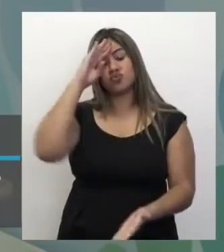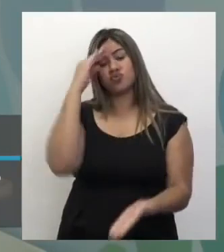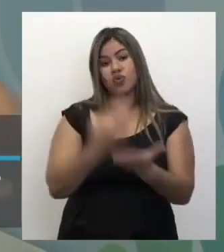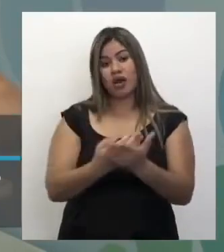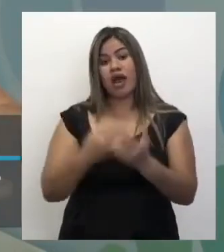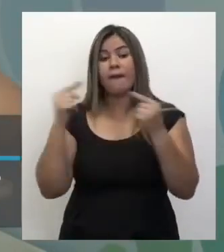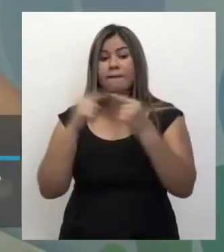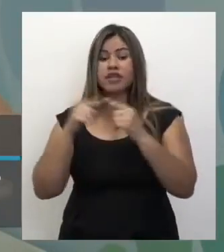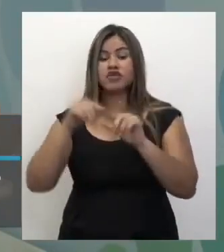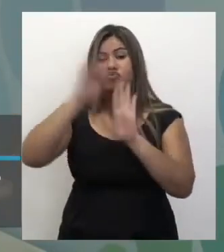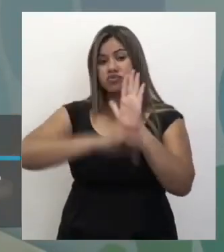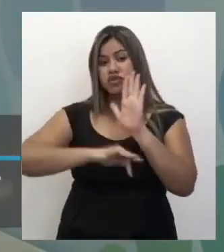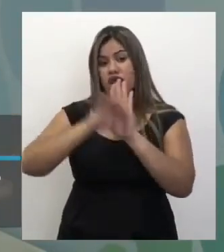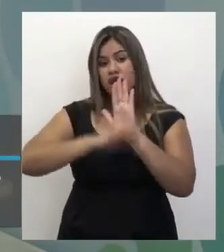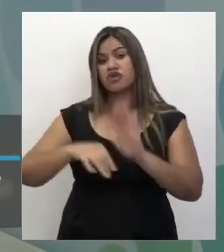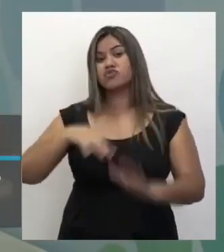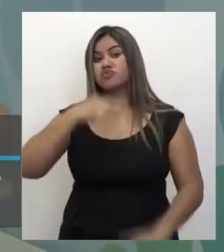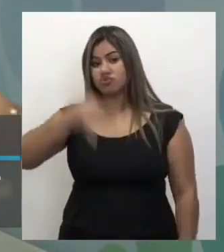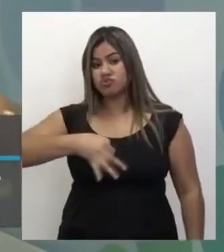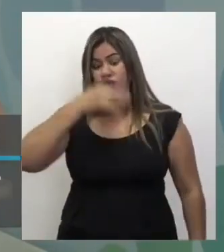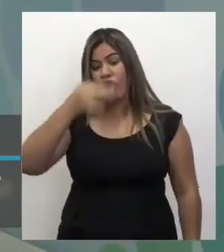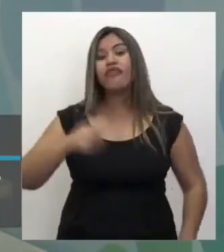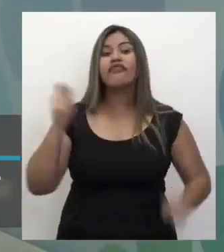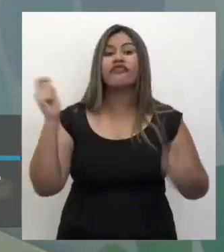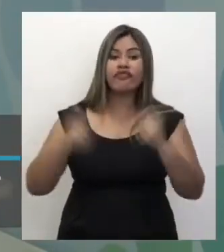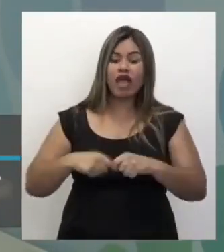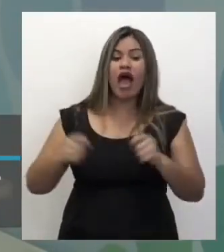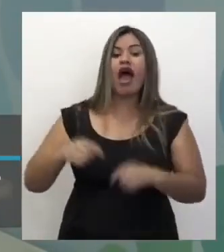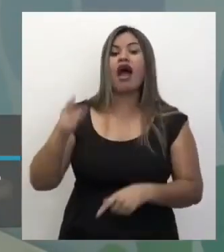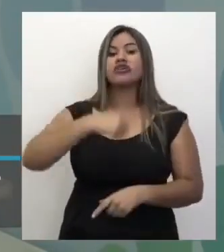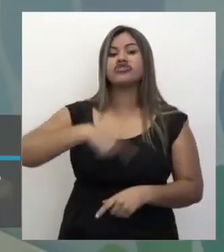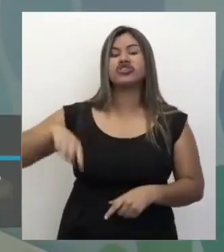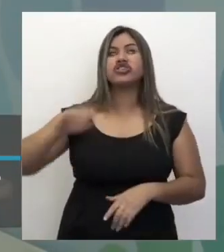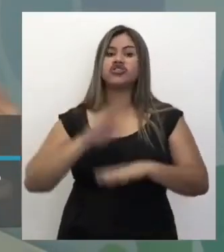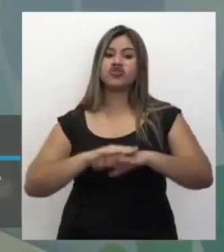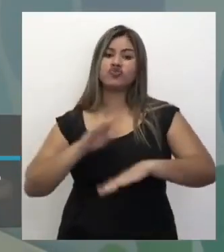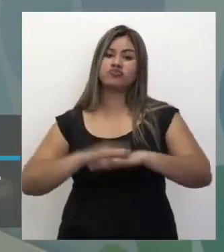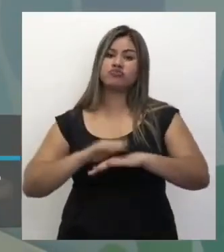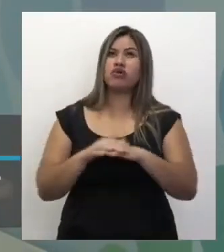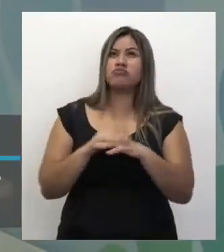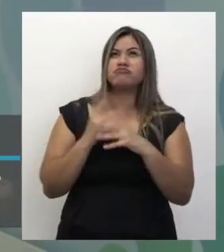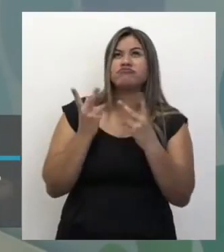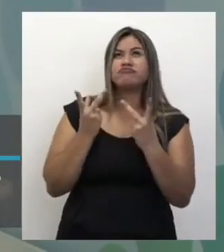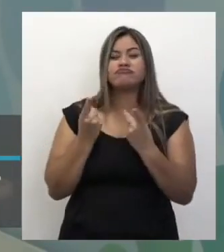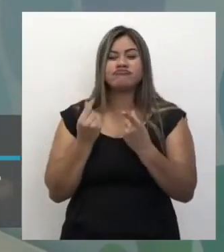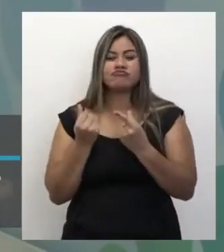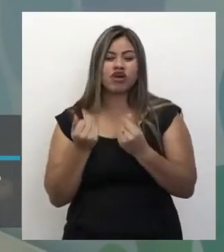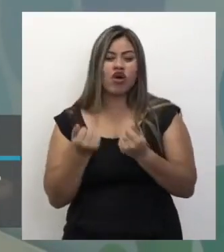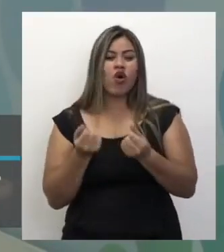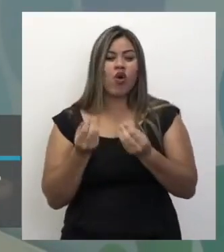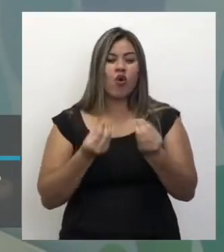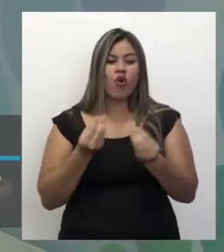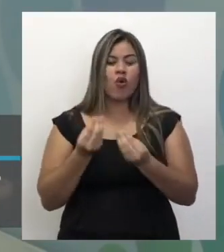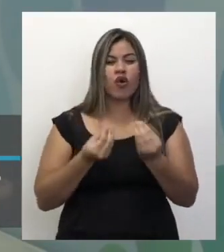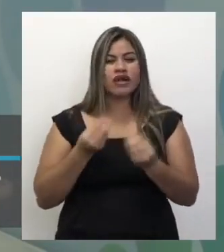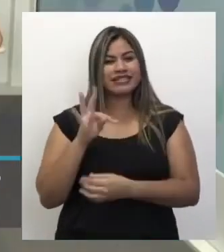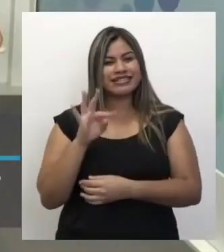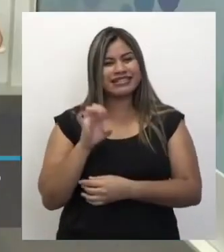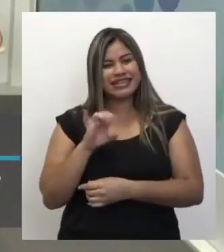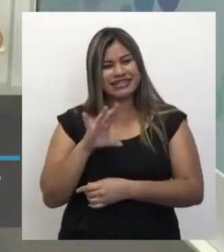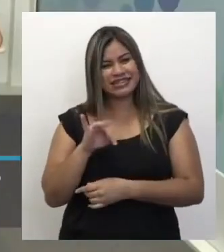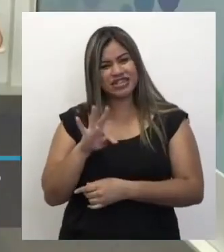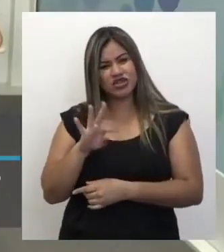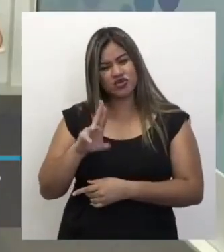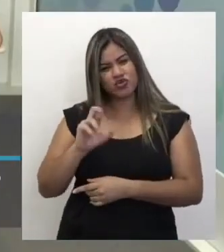argumentativo, ele permite que a gente faça aquela coisa maravilhosa, aquela tessitura linda lá? Não, ele